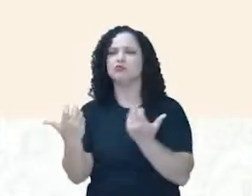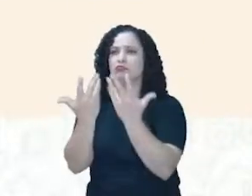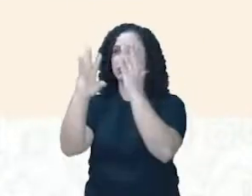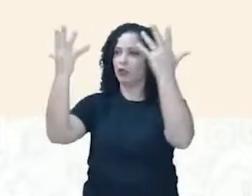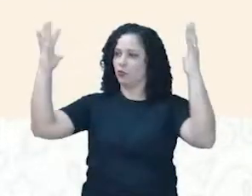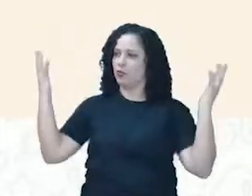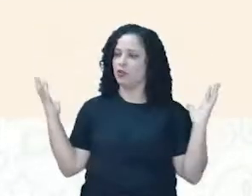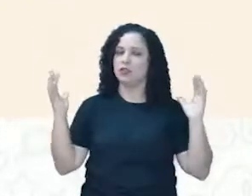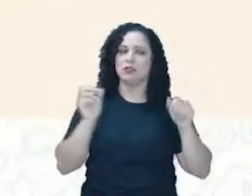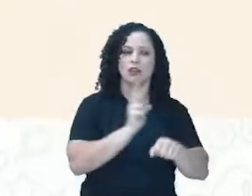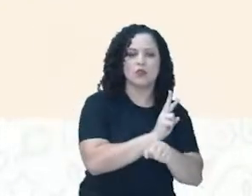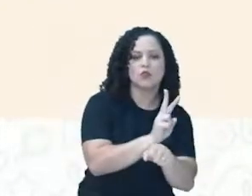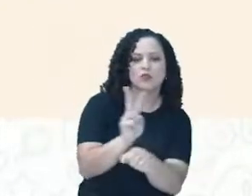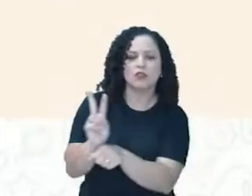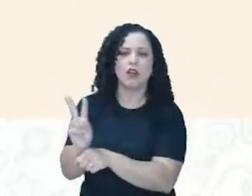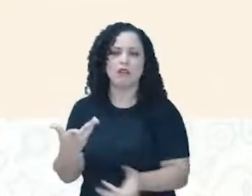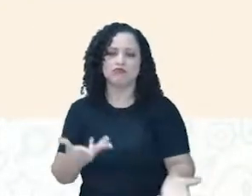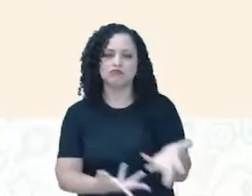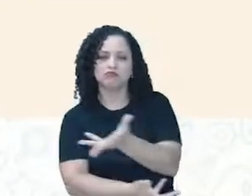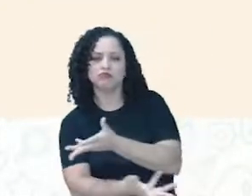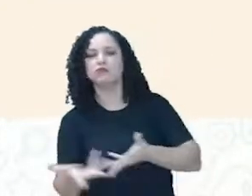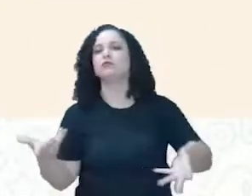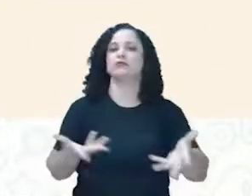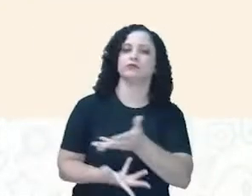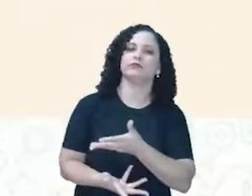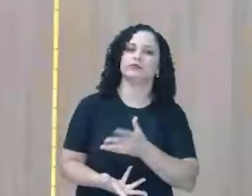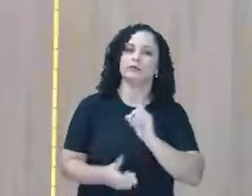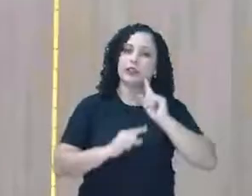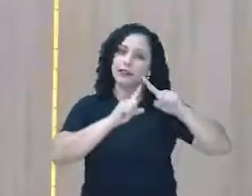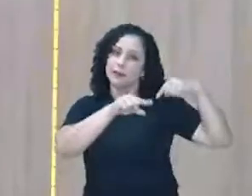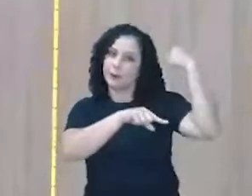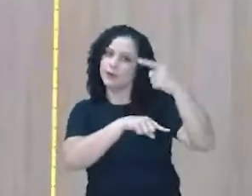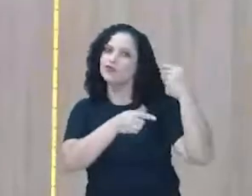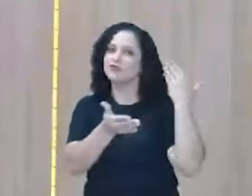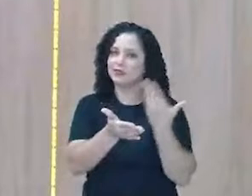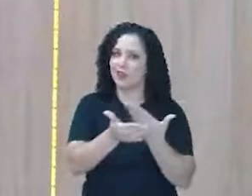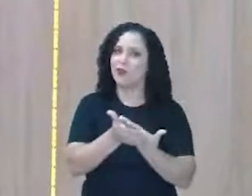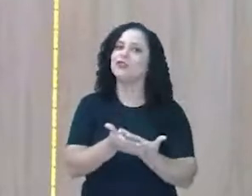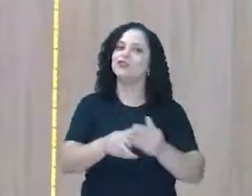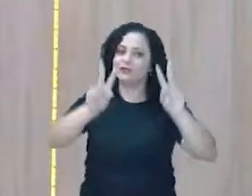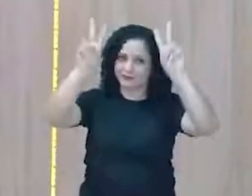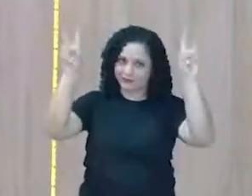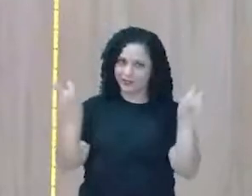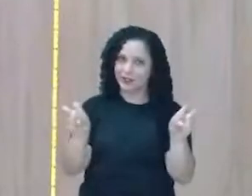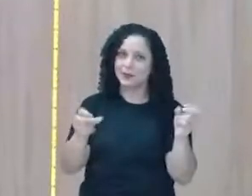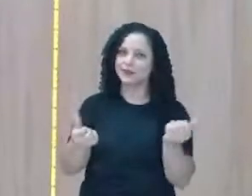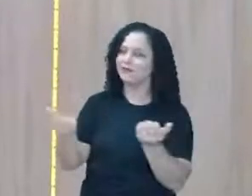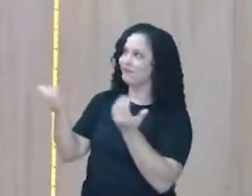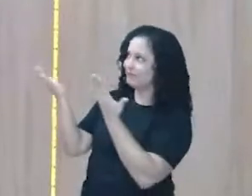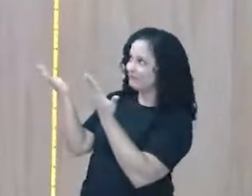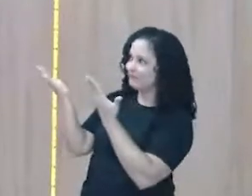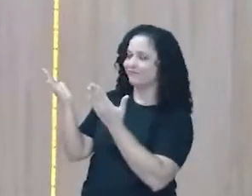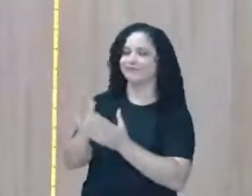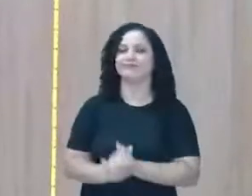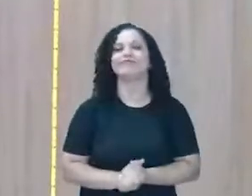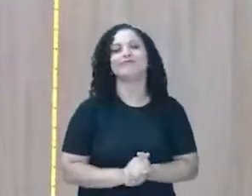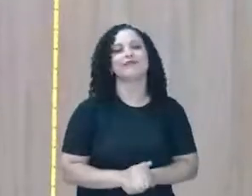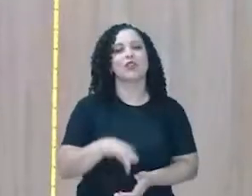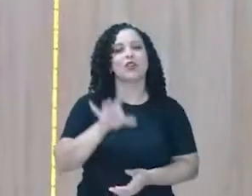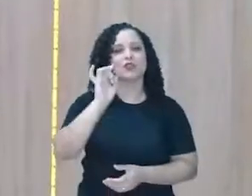promoção da sustentabilidade. Bom, a gente vai trabalhar isso nas seguintes aulas, como eu falei para vocês. Isso aí só foi